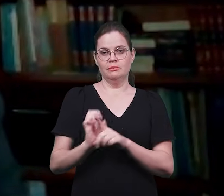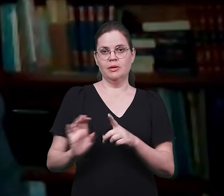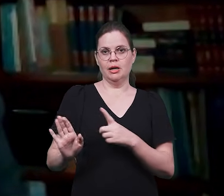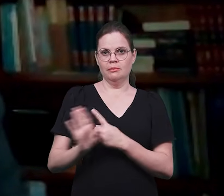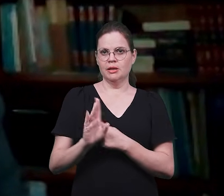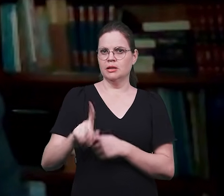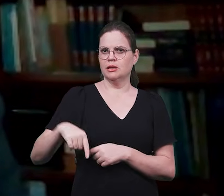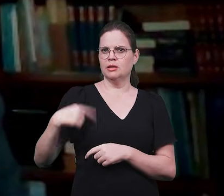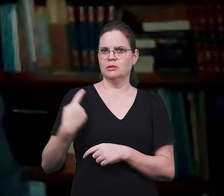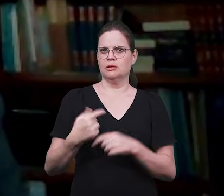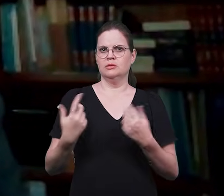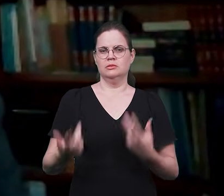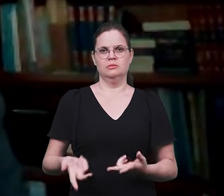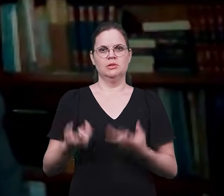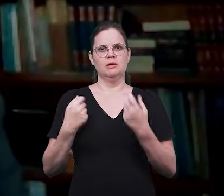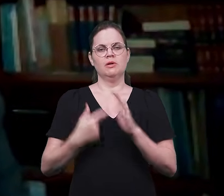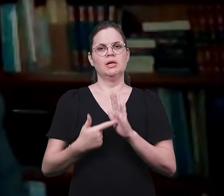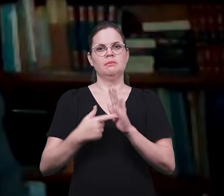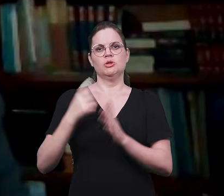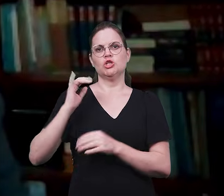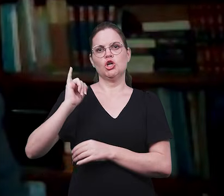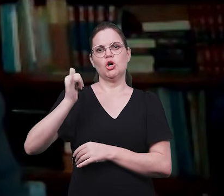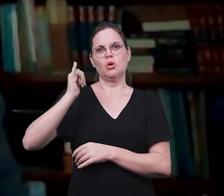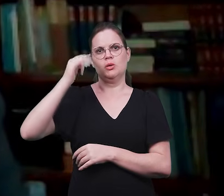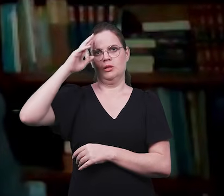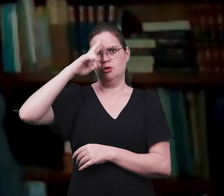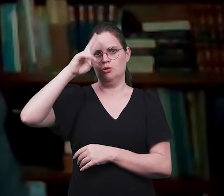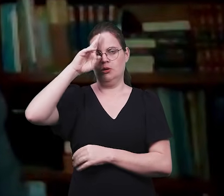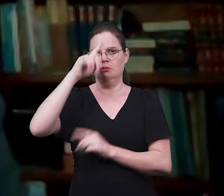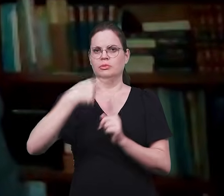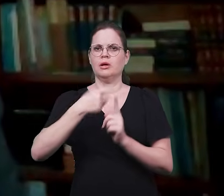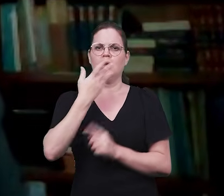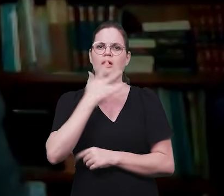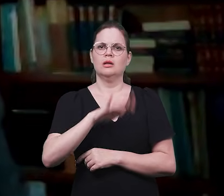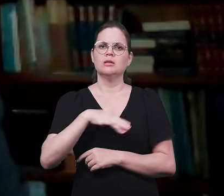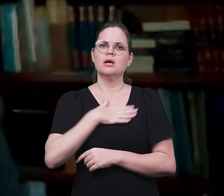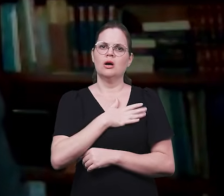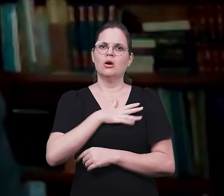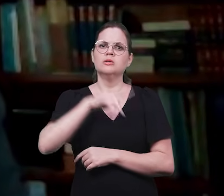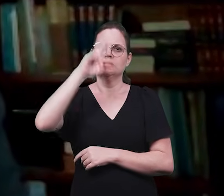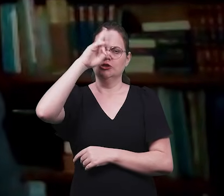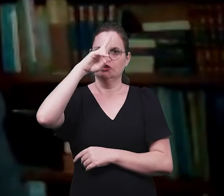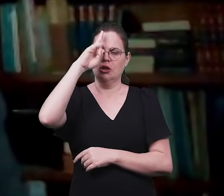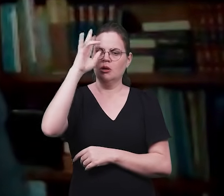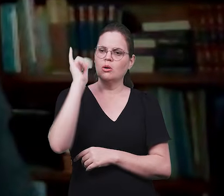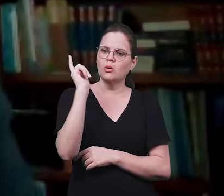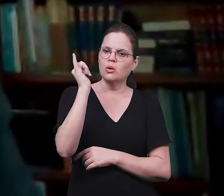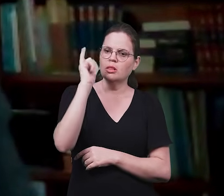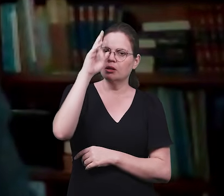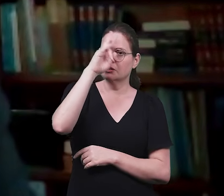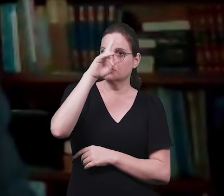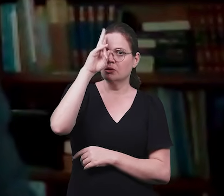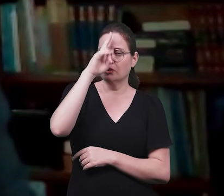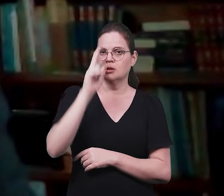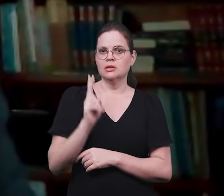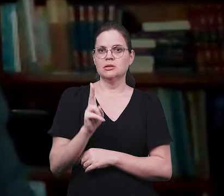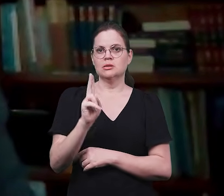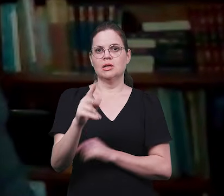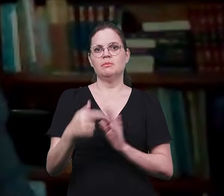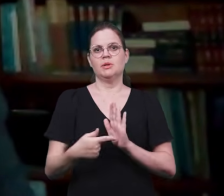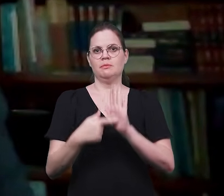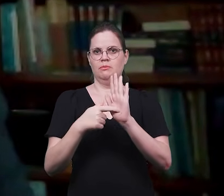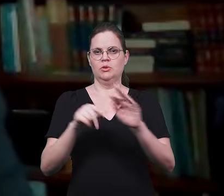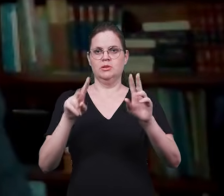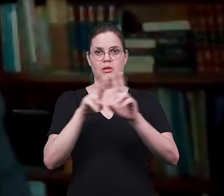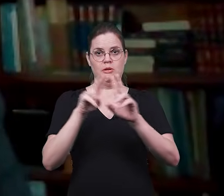da escola bíblica dominical, a gente observa isso, é contada uma história, né? Porque criança gosta de história. E na